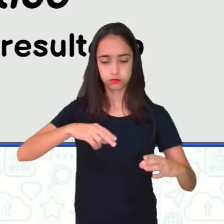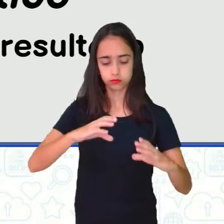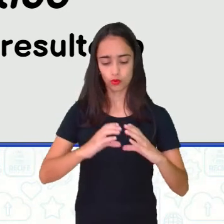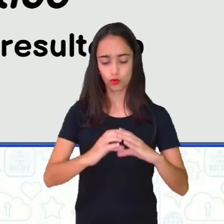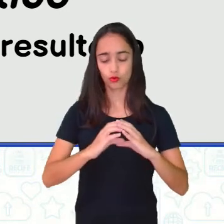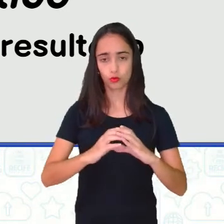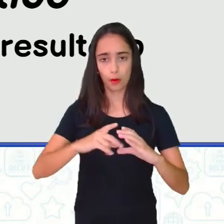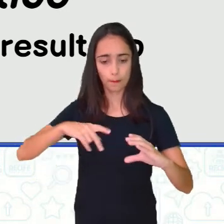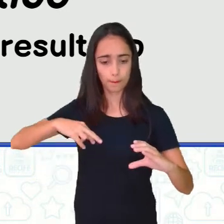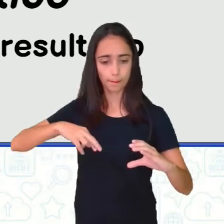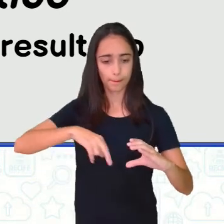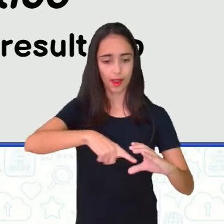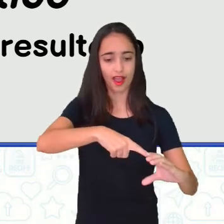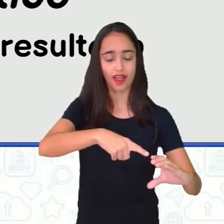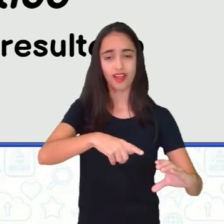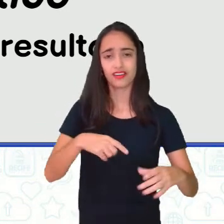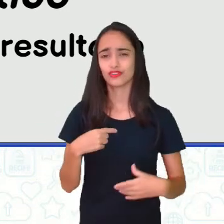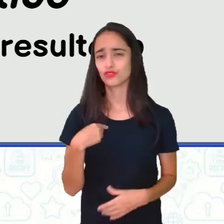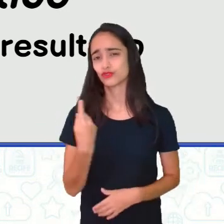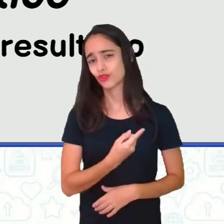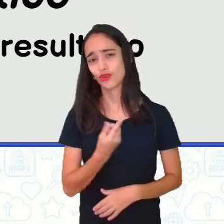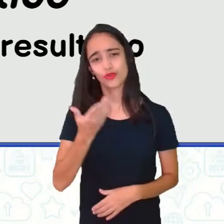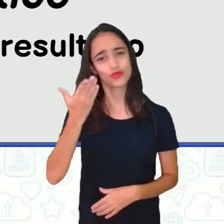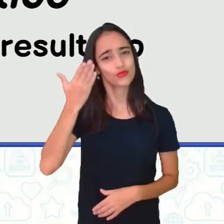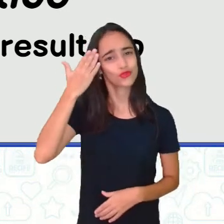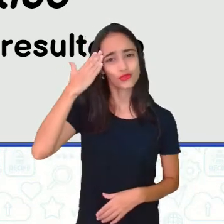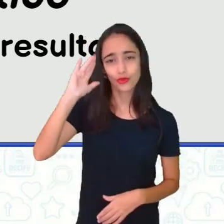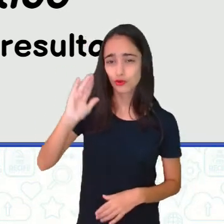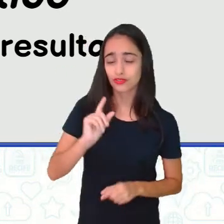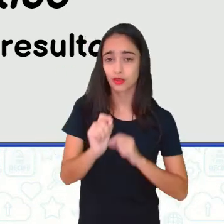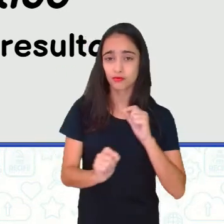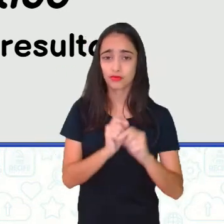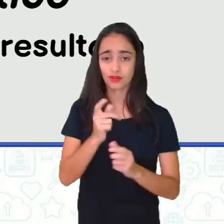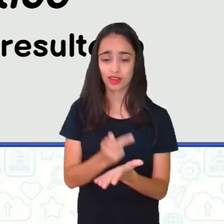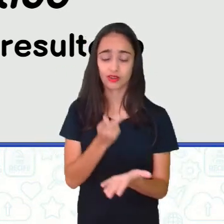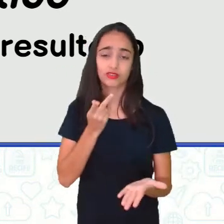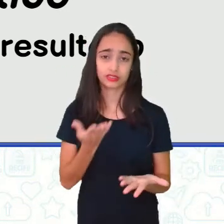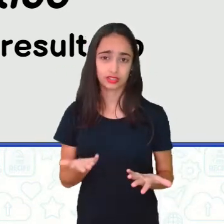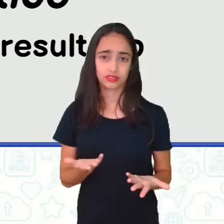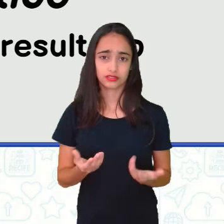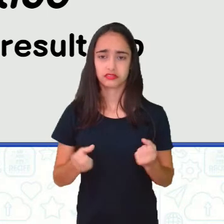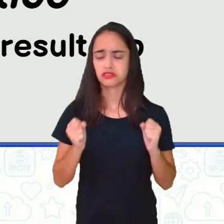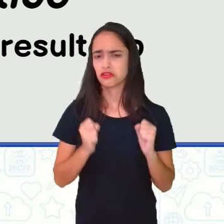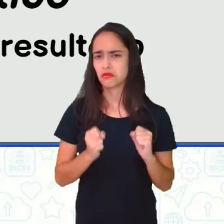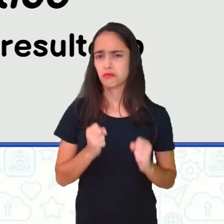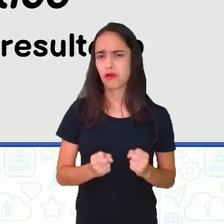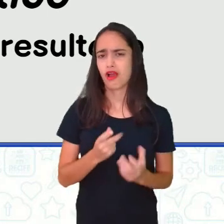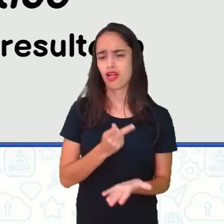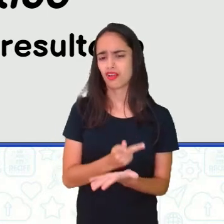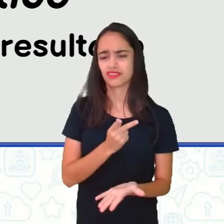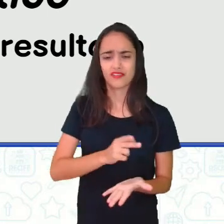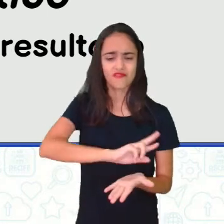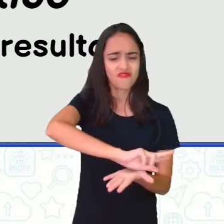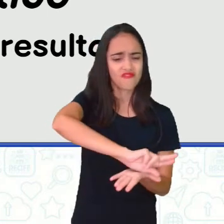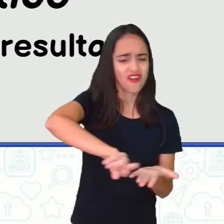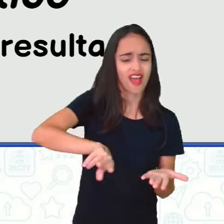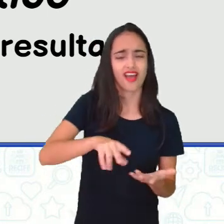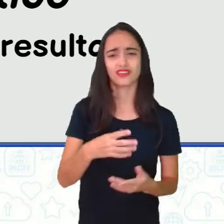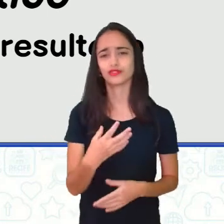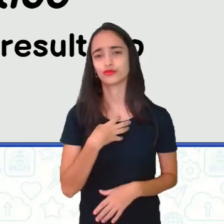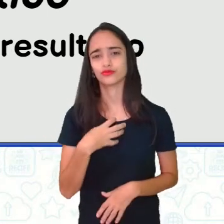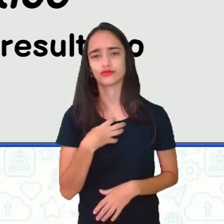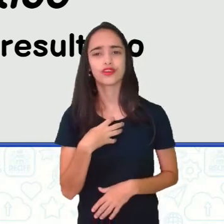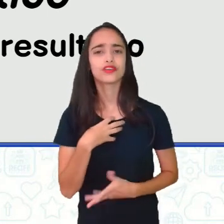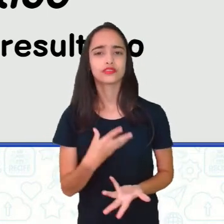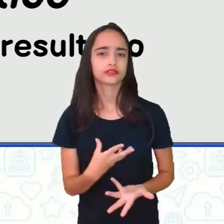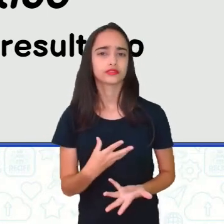vai acontecer. Pode ser um gol, pode ser na trave. O goleiro ou o outro jogador pode defender, então